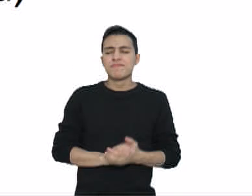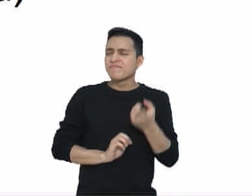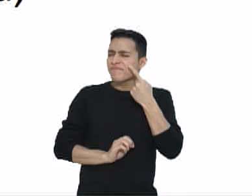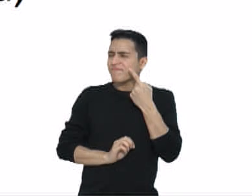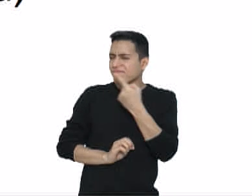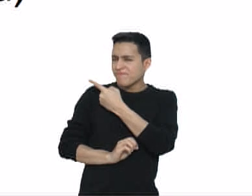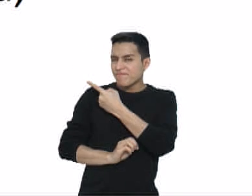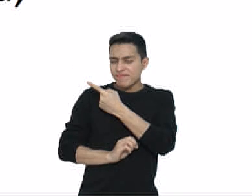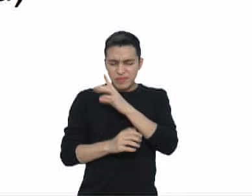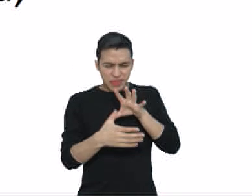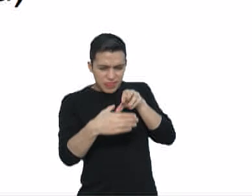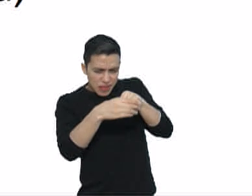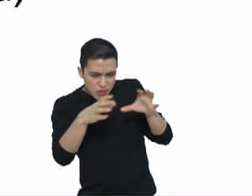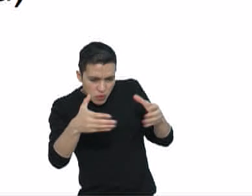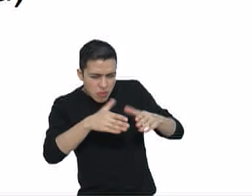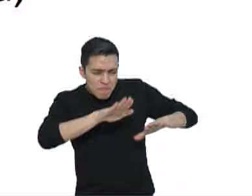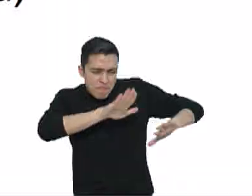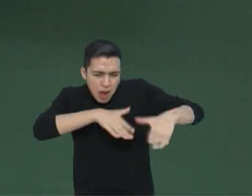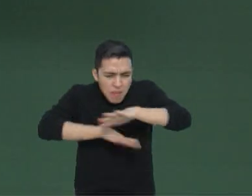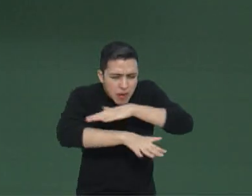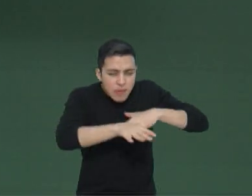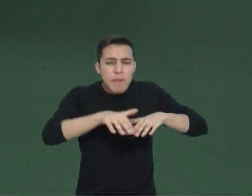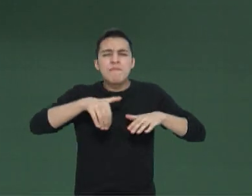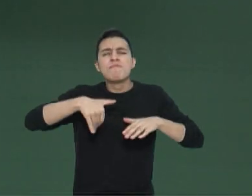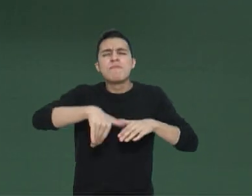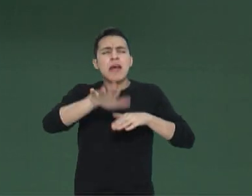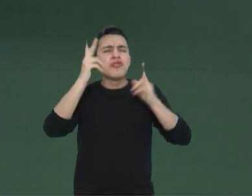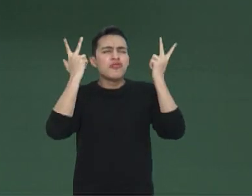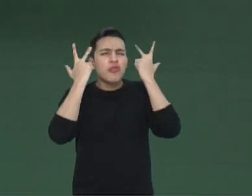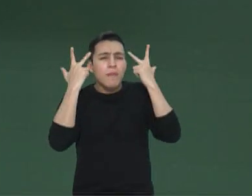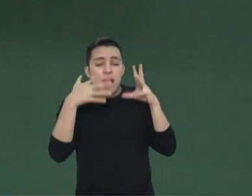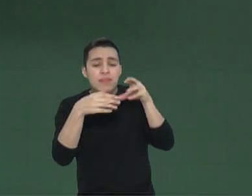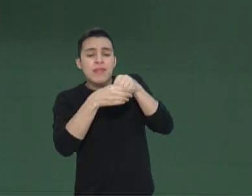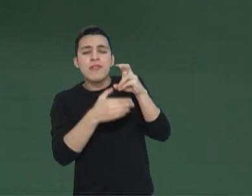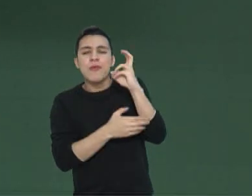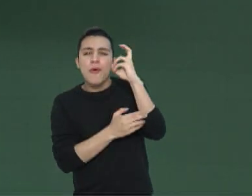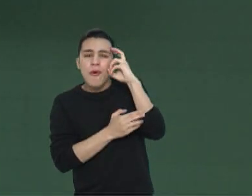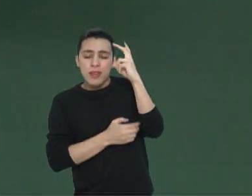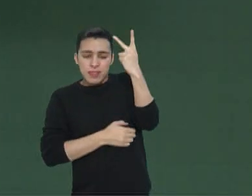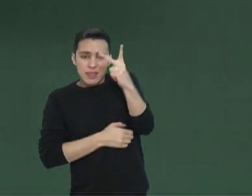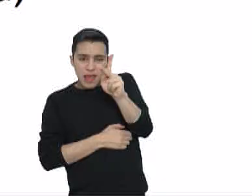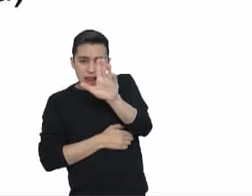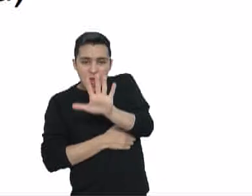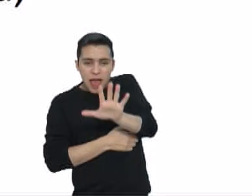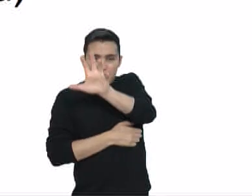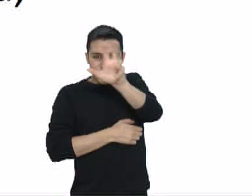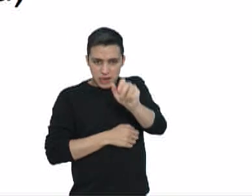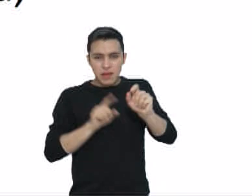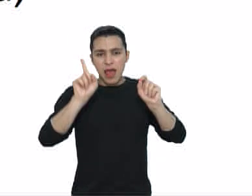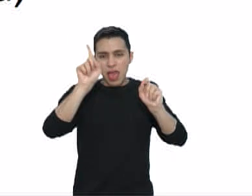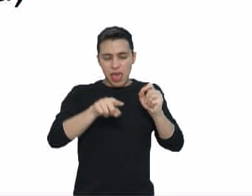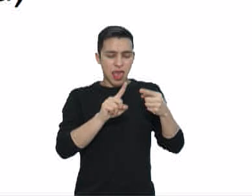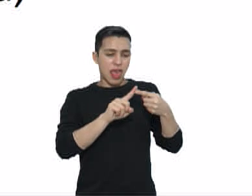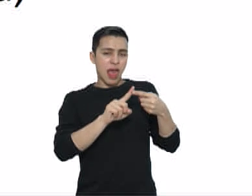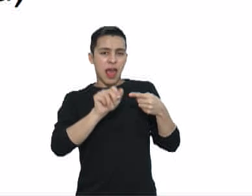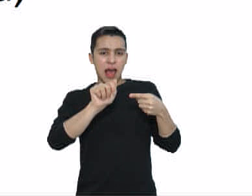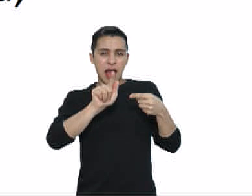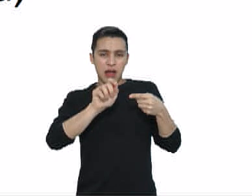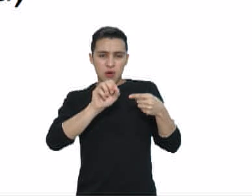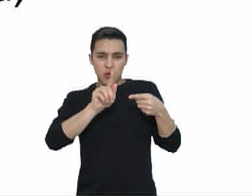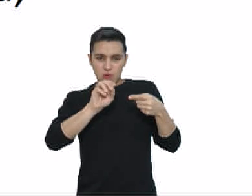Entre os instrumentos de percussão mais comuns entre as culturas africanas, destacam-se os agogôs,